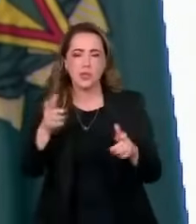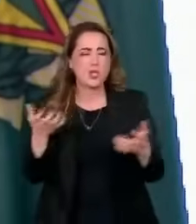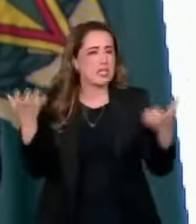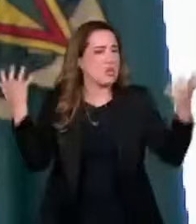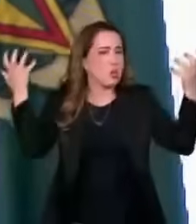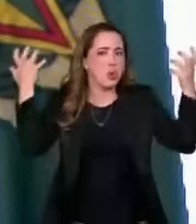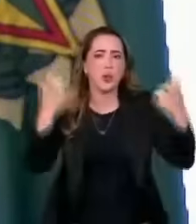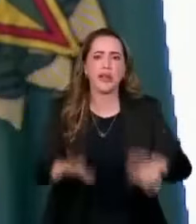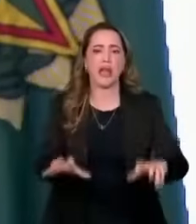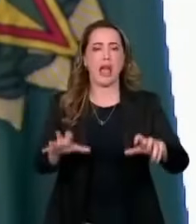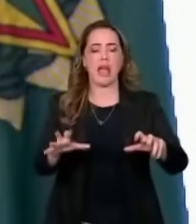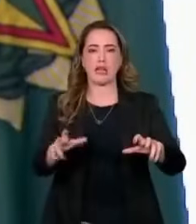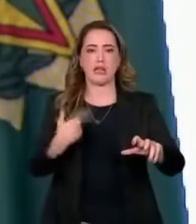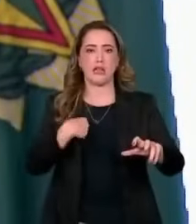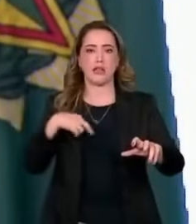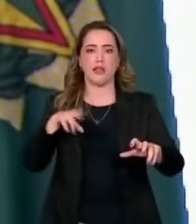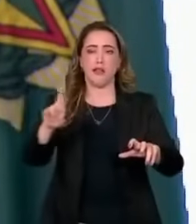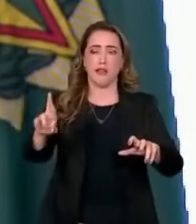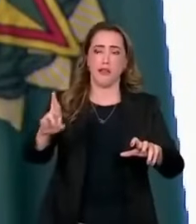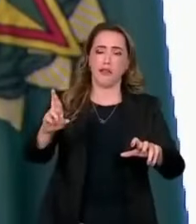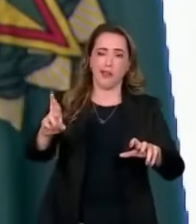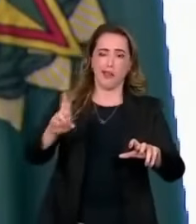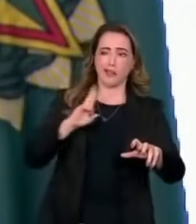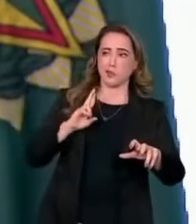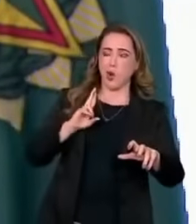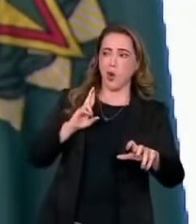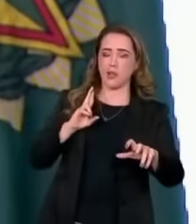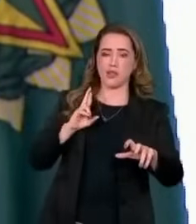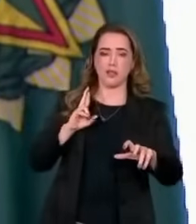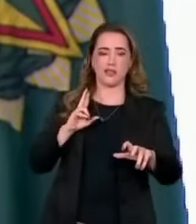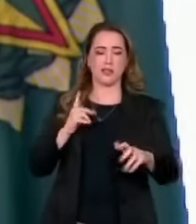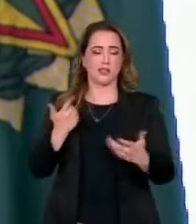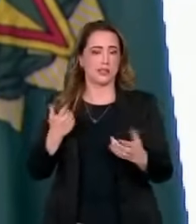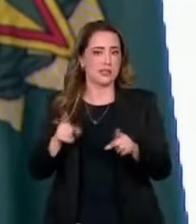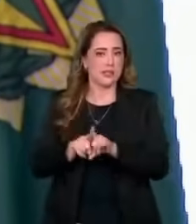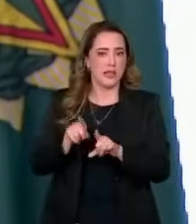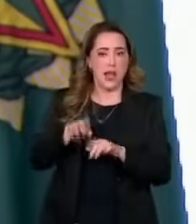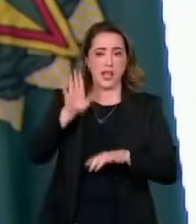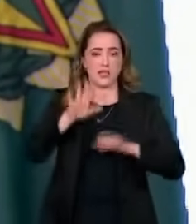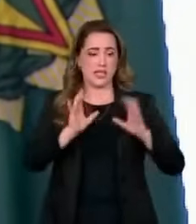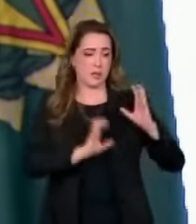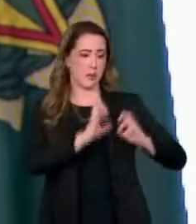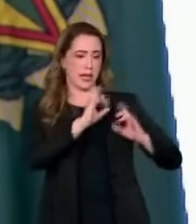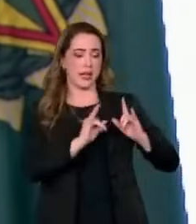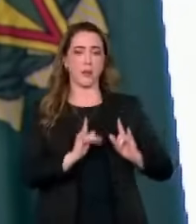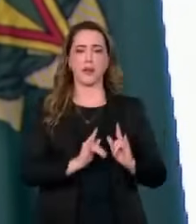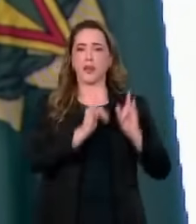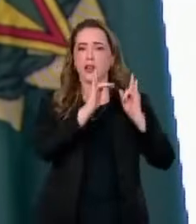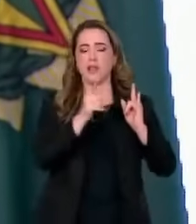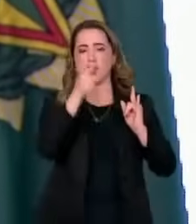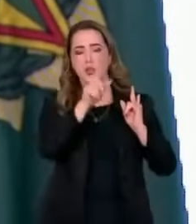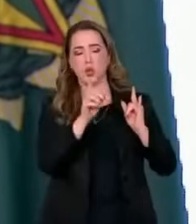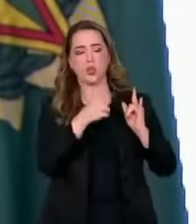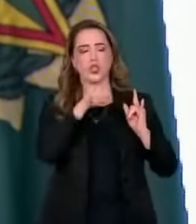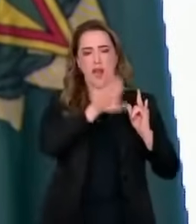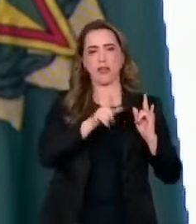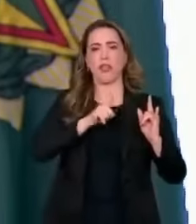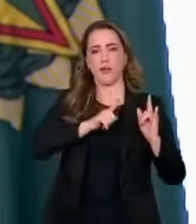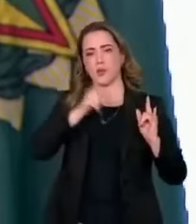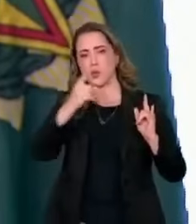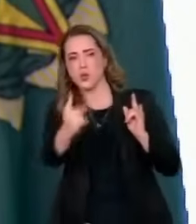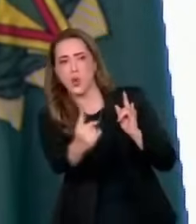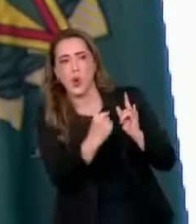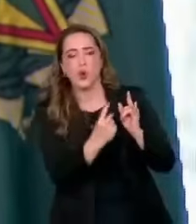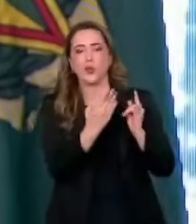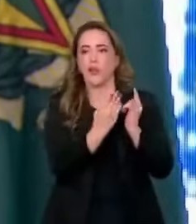querendo levar desaforo para casa. As pessoas brigam porque no elevador já estou e vai entrar uma outra pessoa. As pessoas